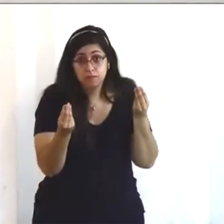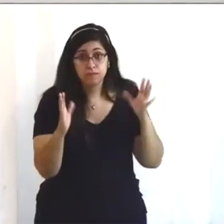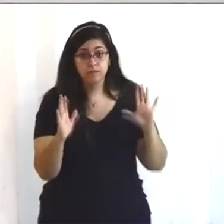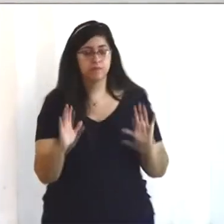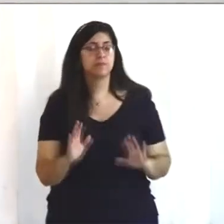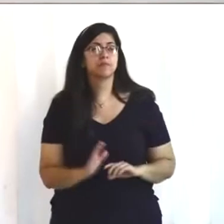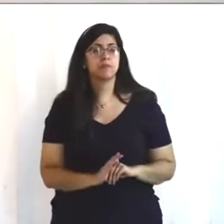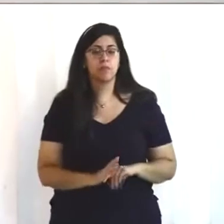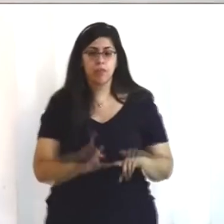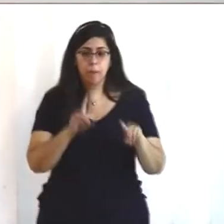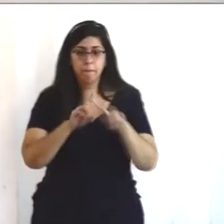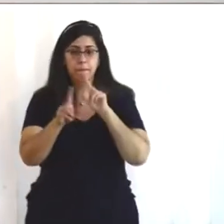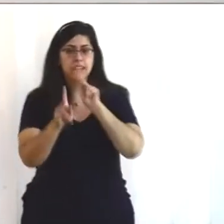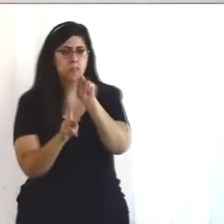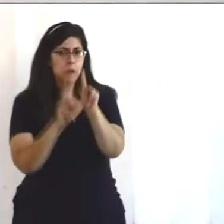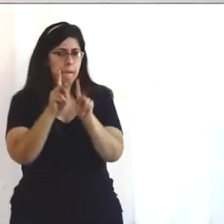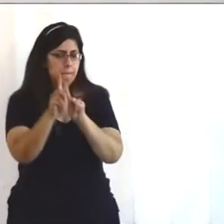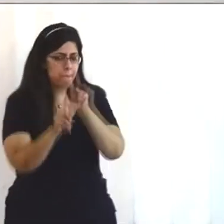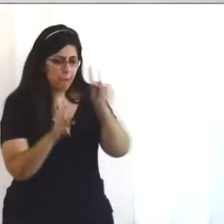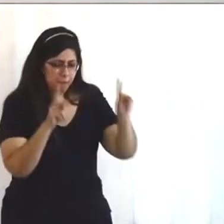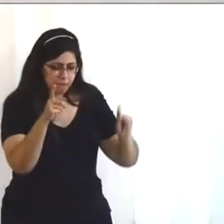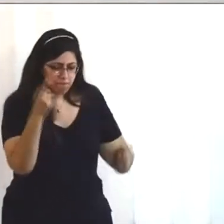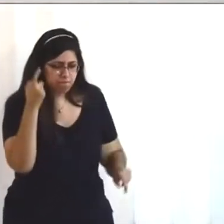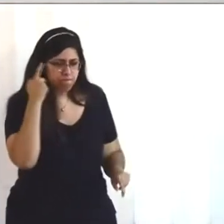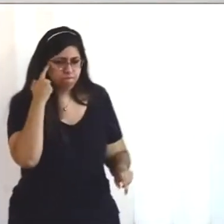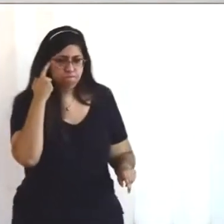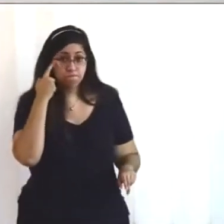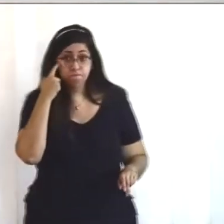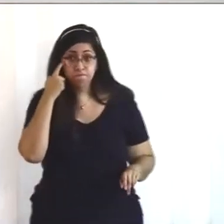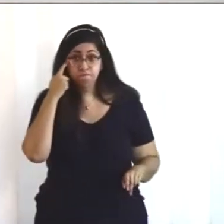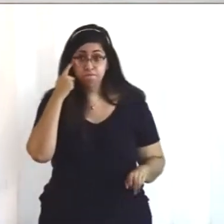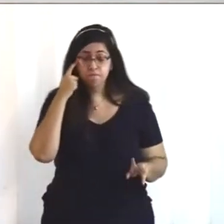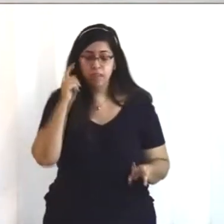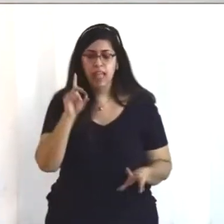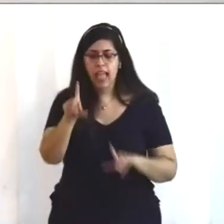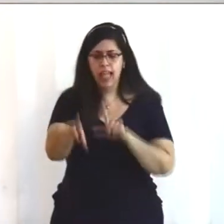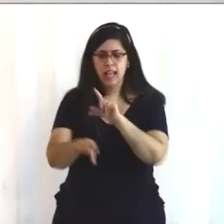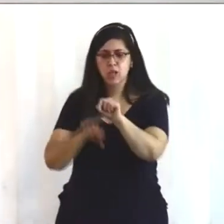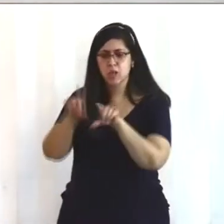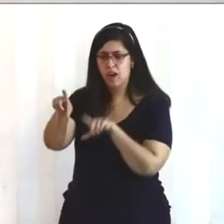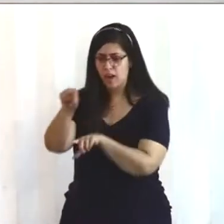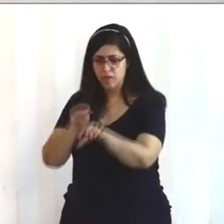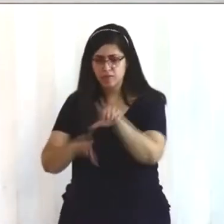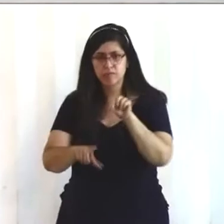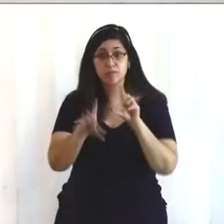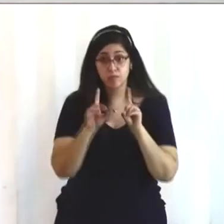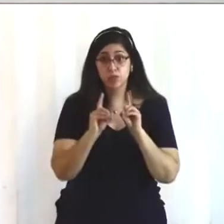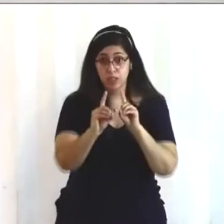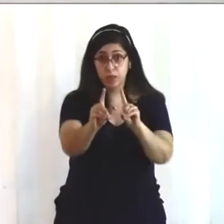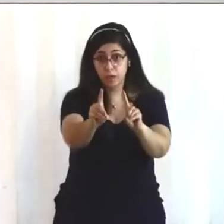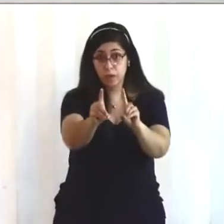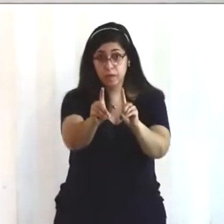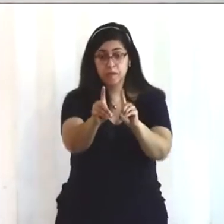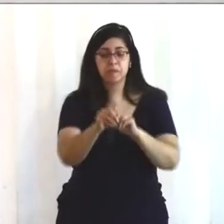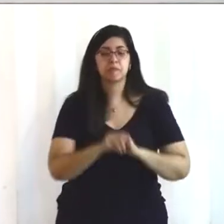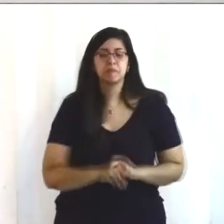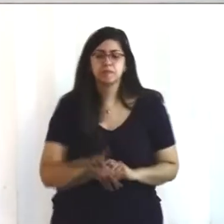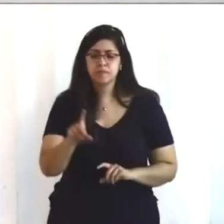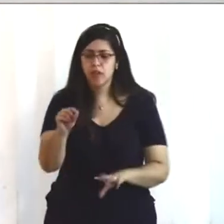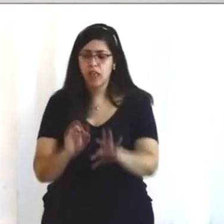que, depois de escolher os discípulos, isso está no capítulo 3, versículos 13 para frente,